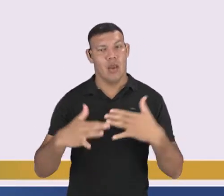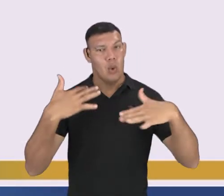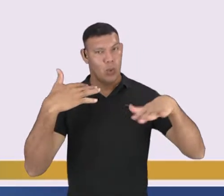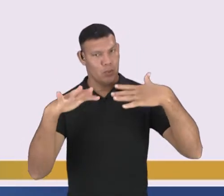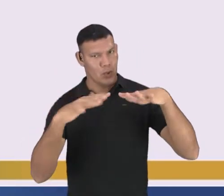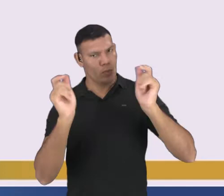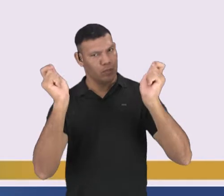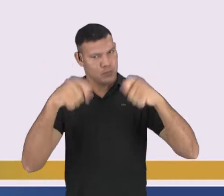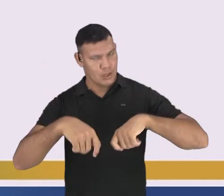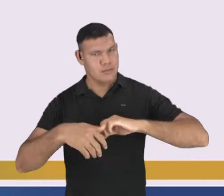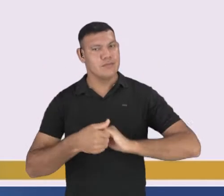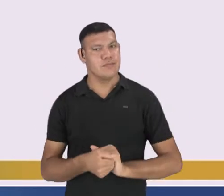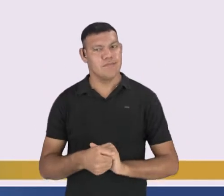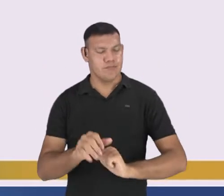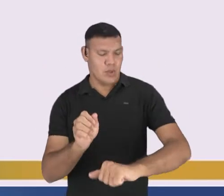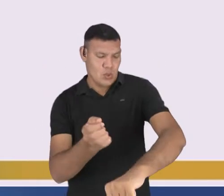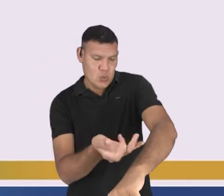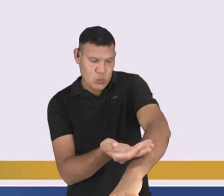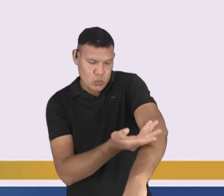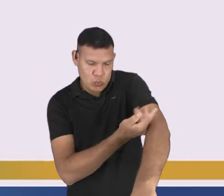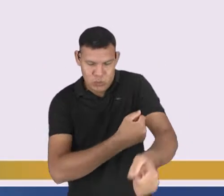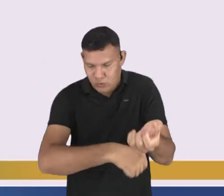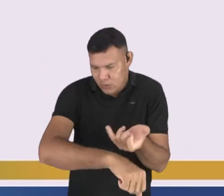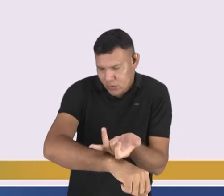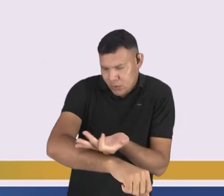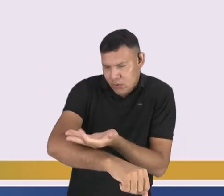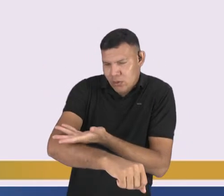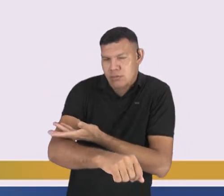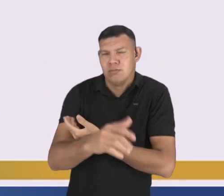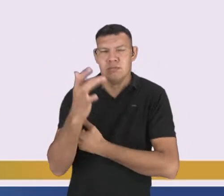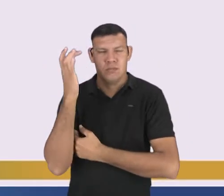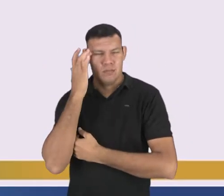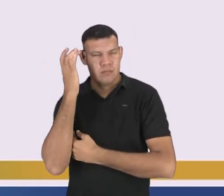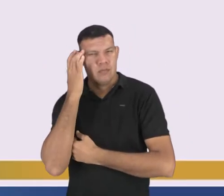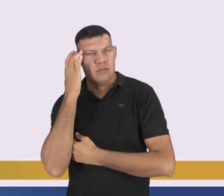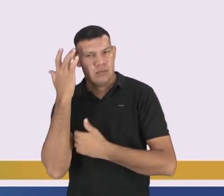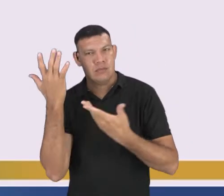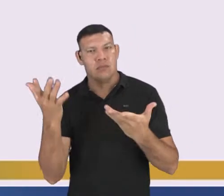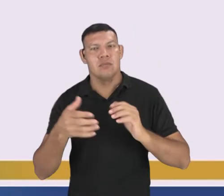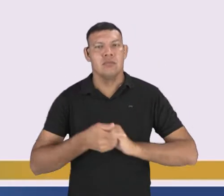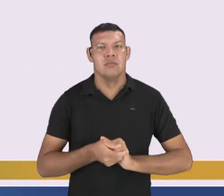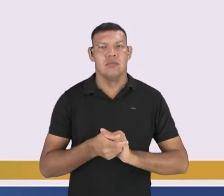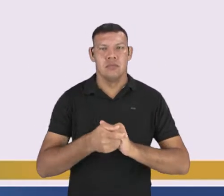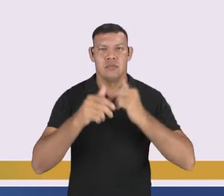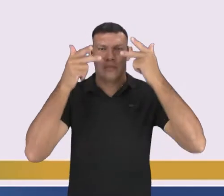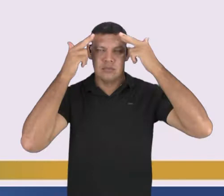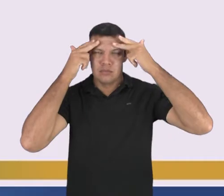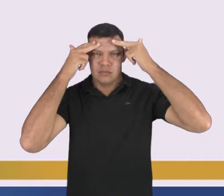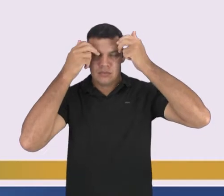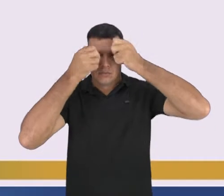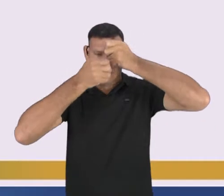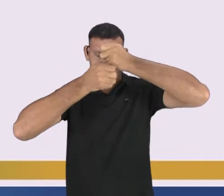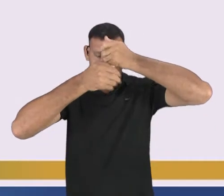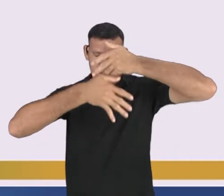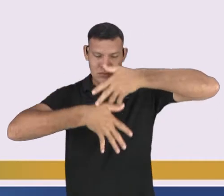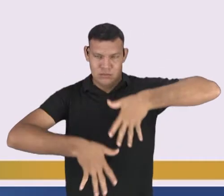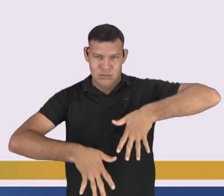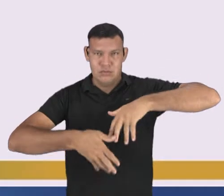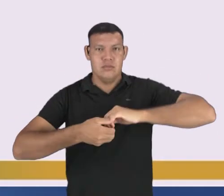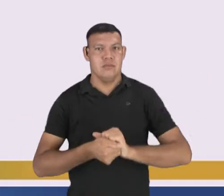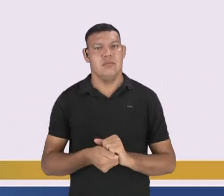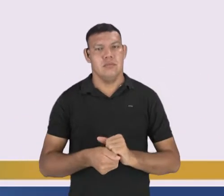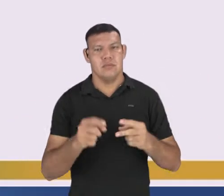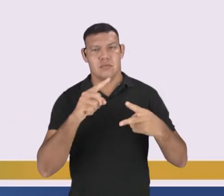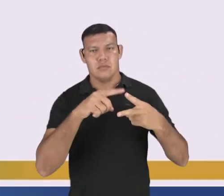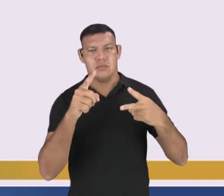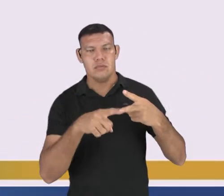por exemplo, sensações ou constatações. O sistema nervoso do ser humano, ele está dividido em duas